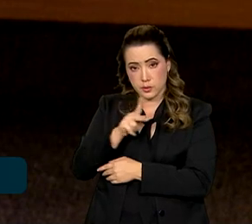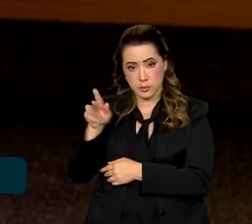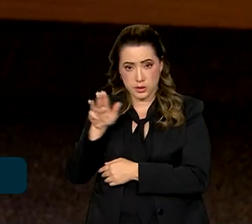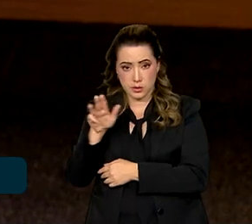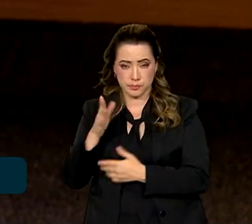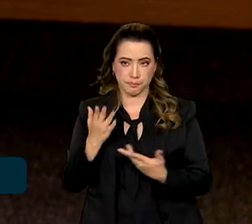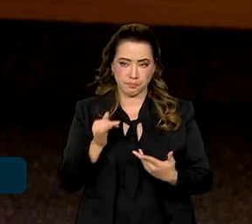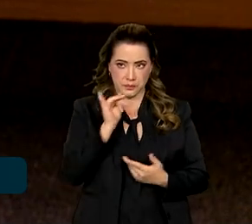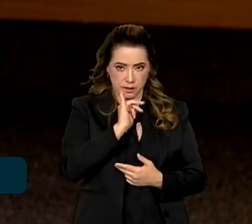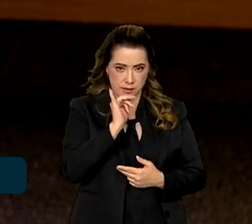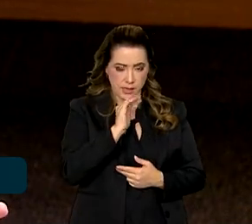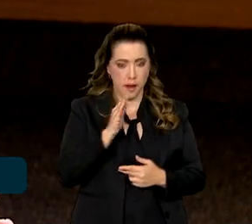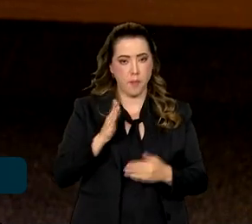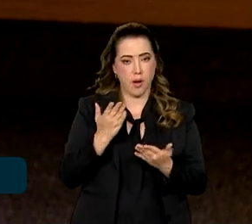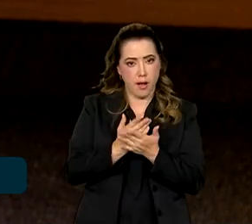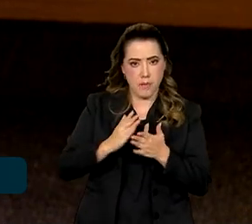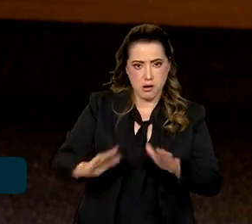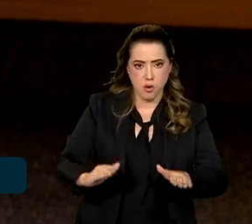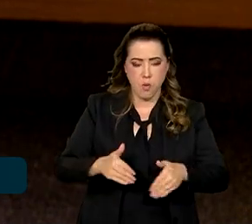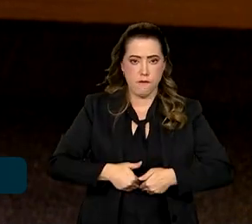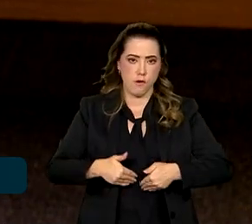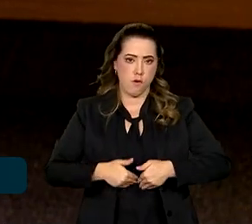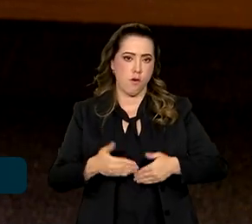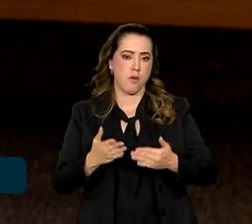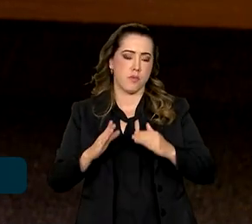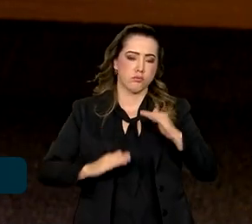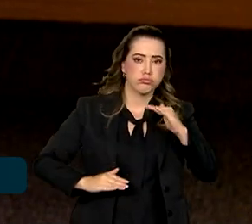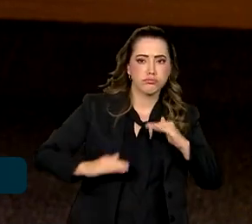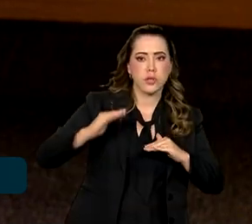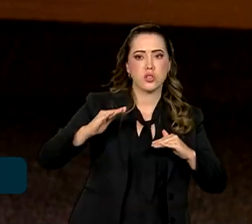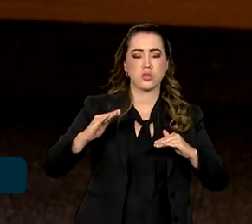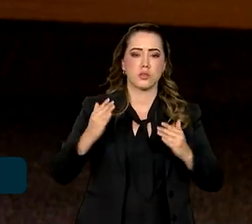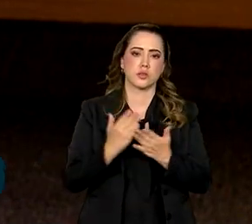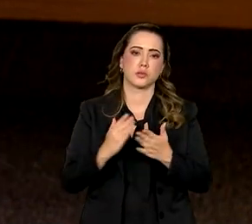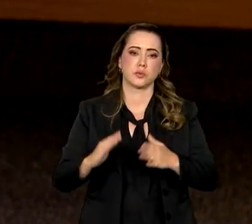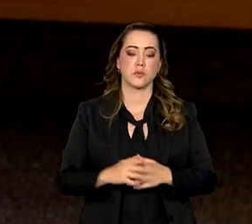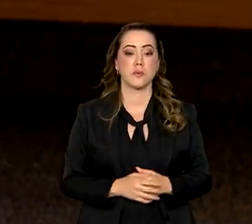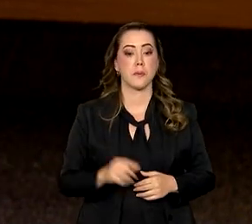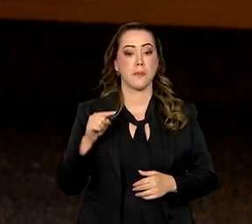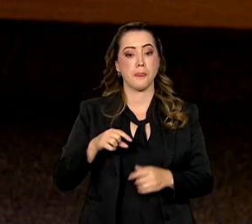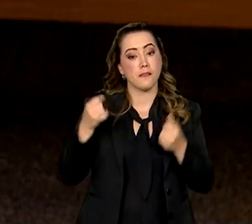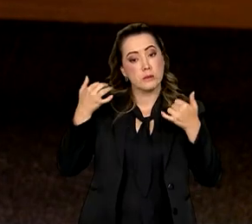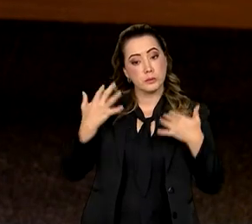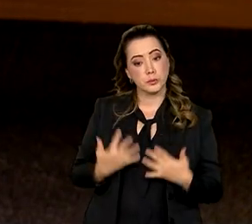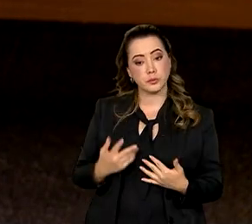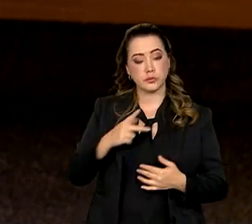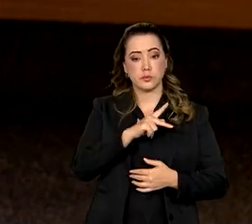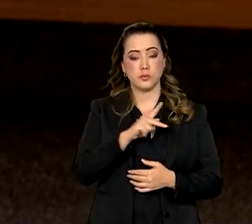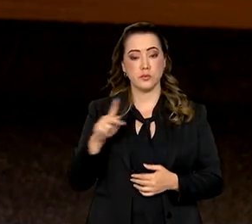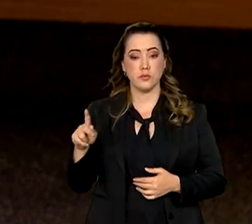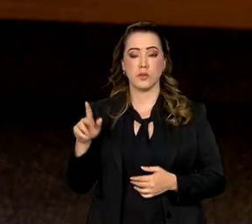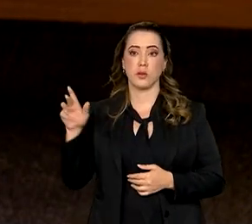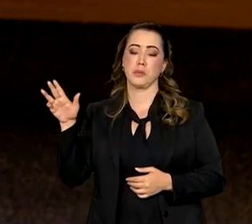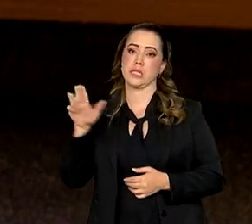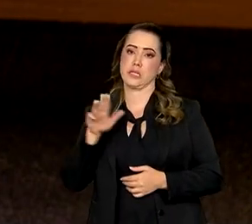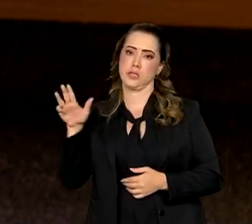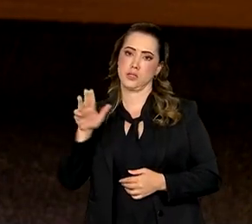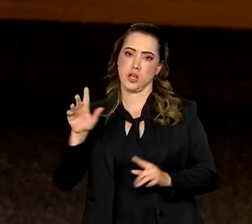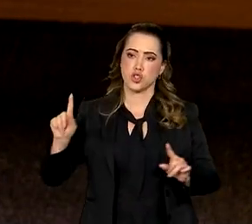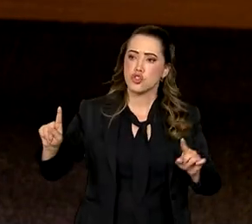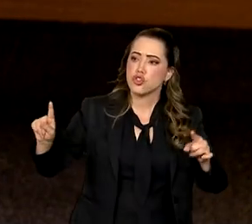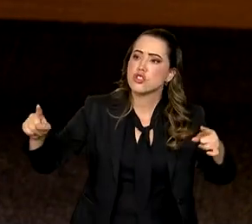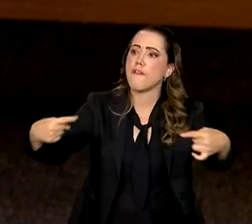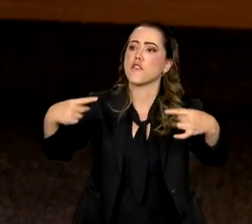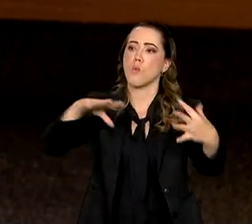como enfrentamento à fome e à desigualdade. Aqui eu destaco quando o presidente desafia o